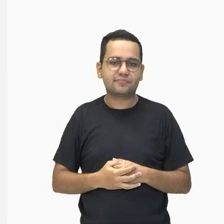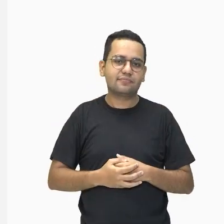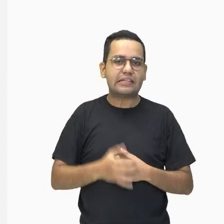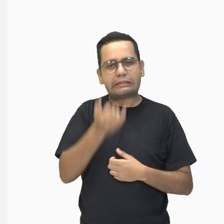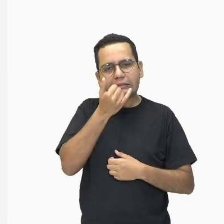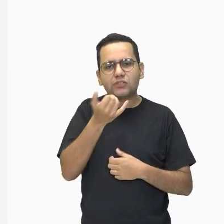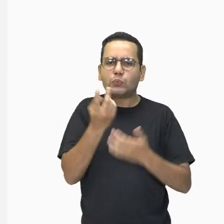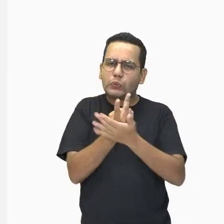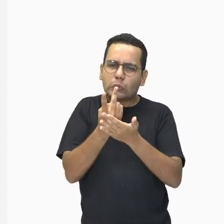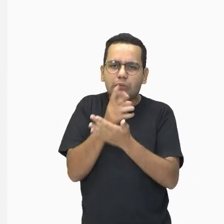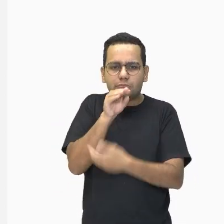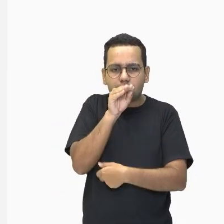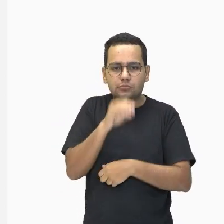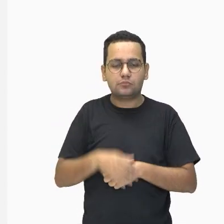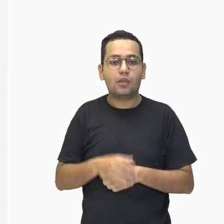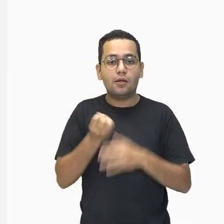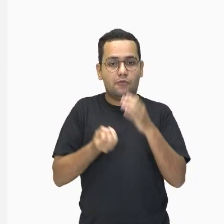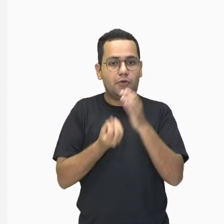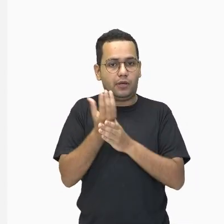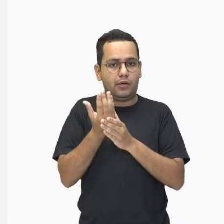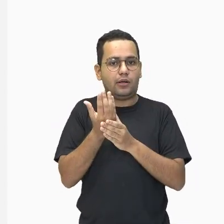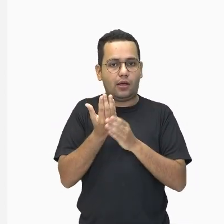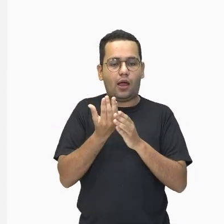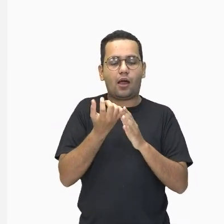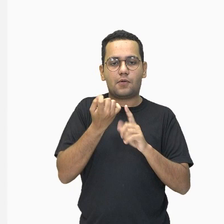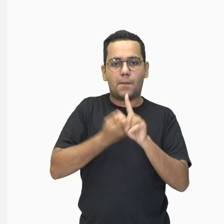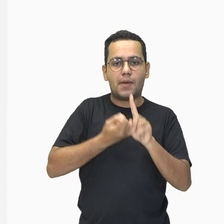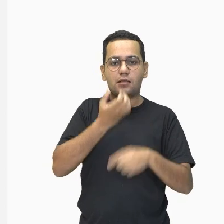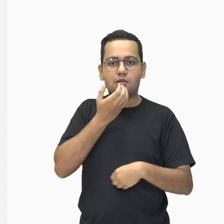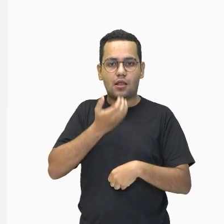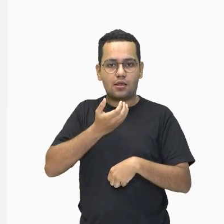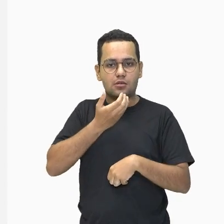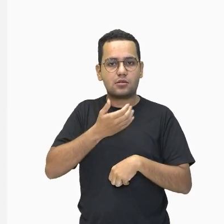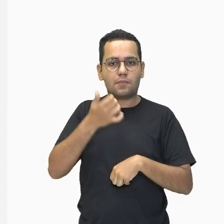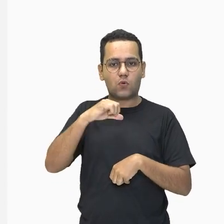de 1941. O maior campo de extermínio foi de